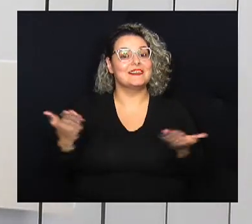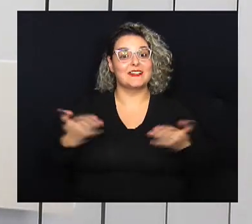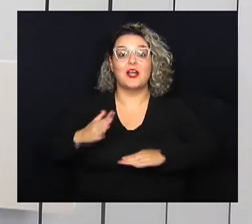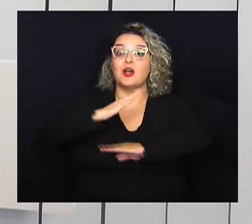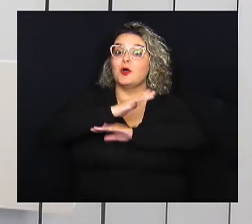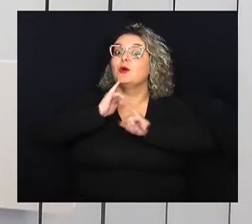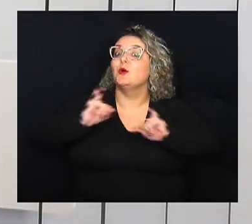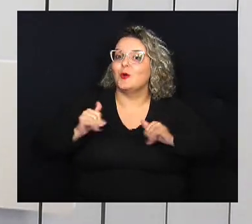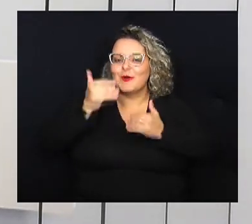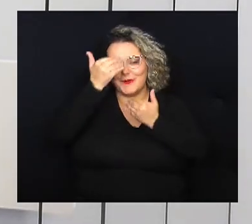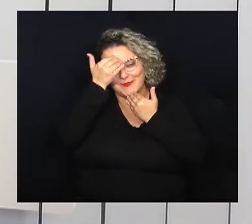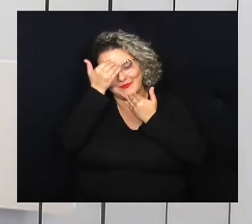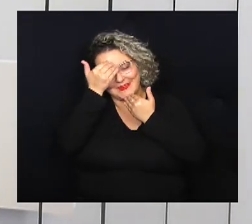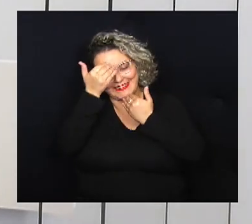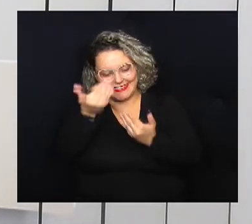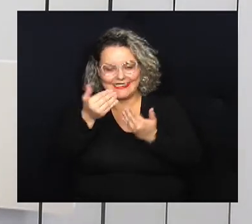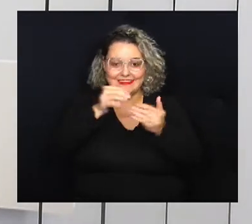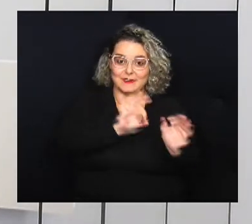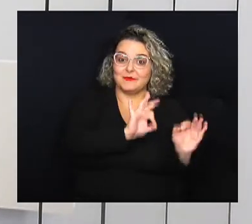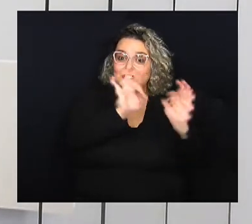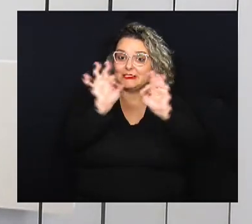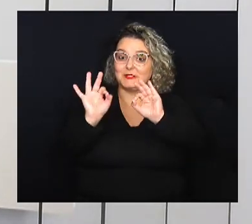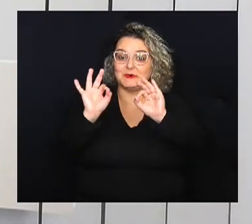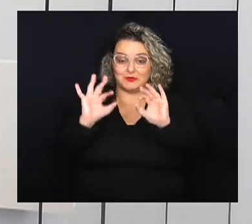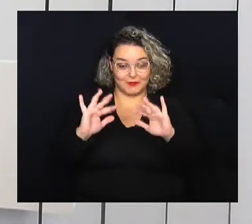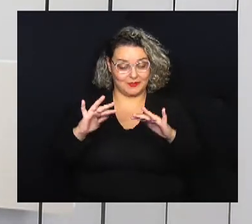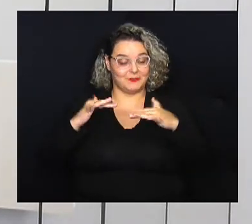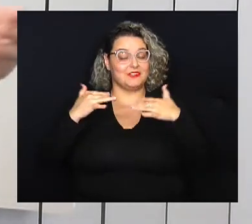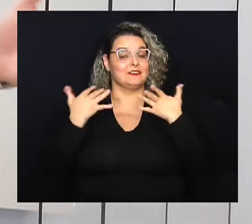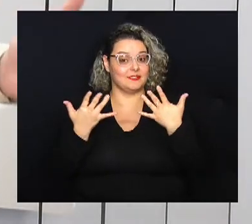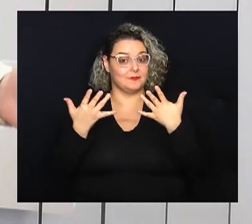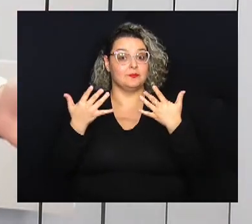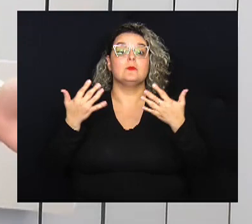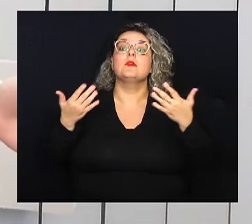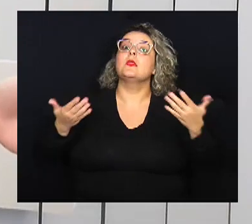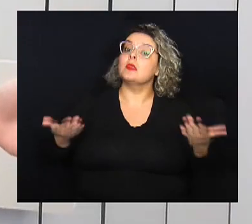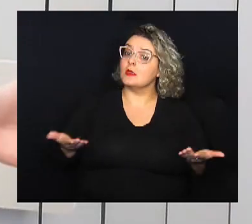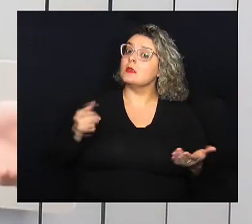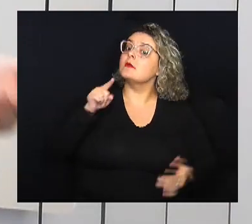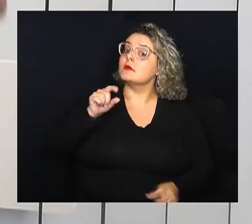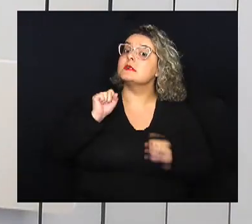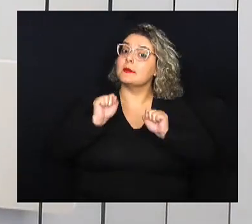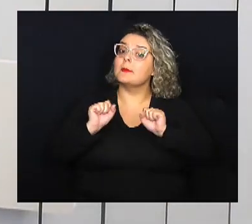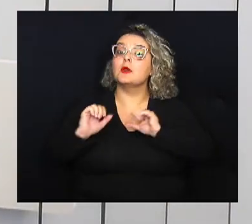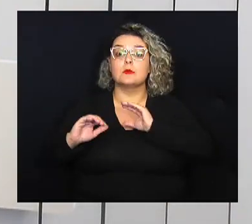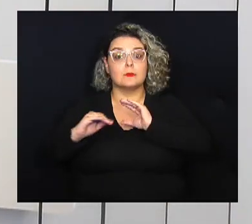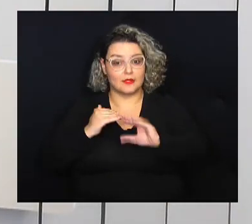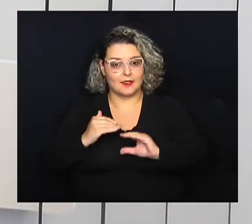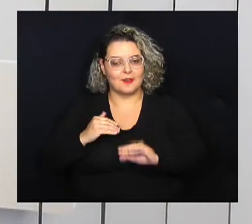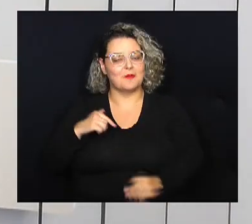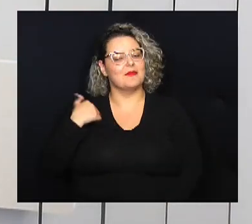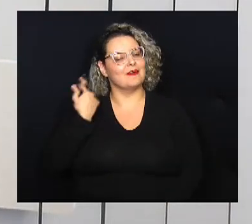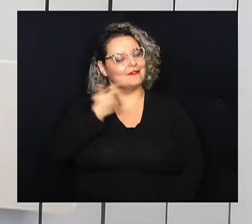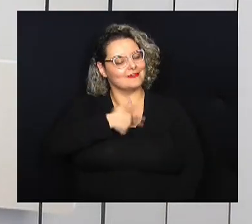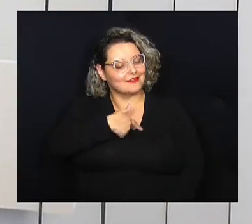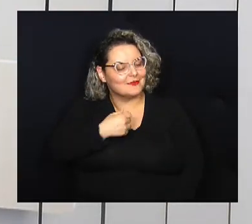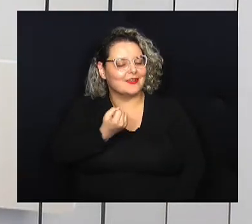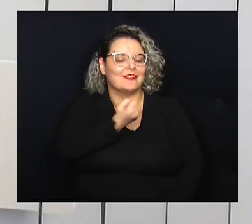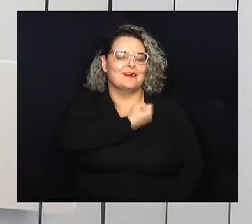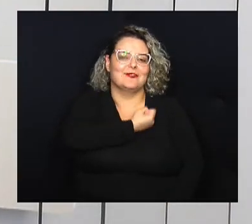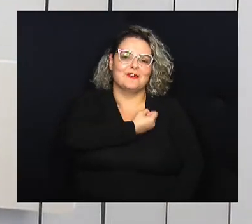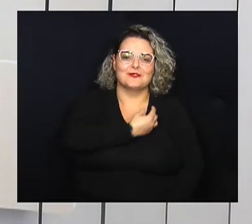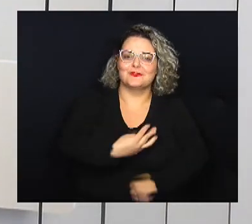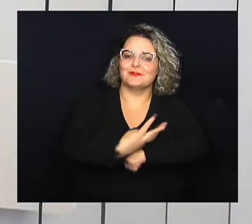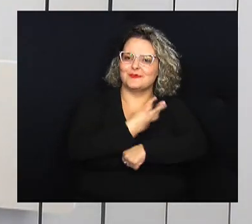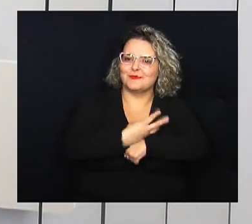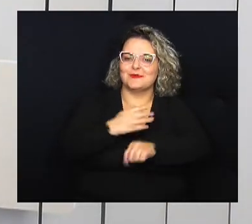Notícia. Muito obrigado pela sua companhia, pela sua audiência. E você pode participar e enviar a sua mensagem